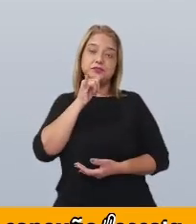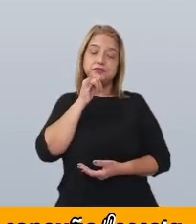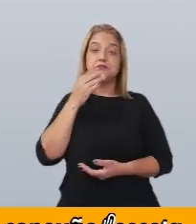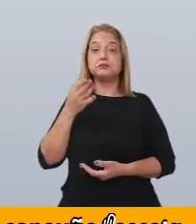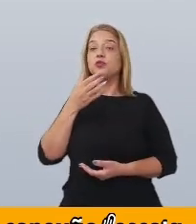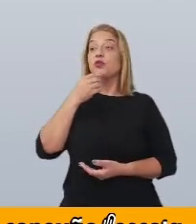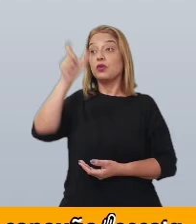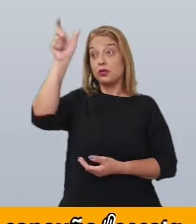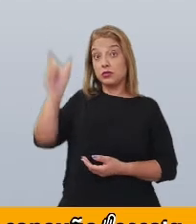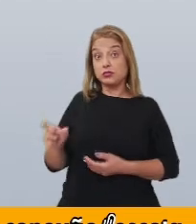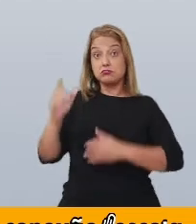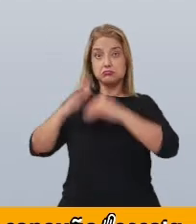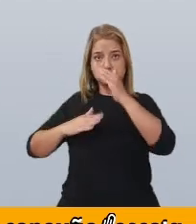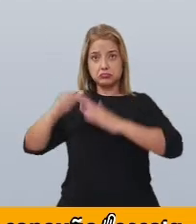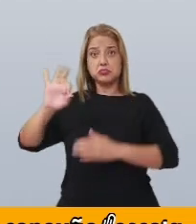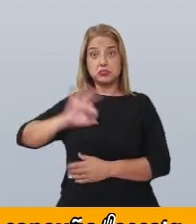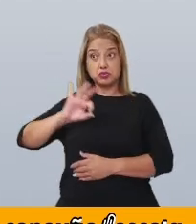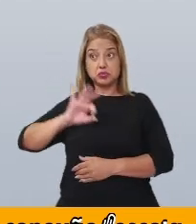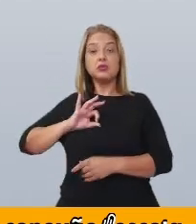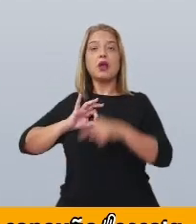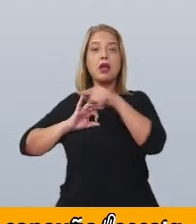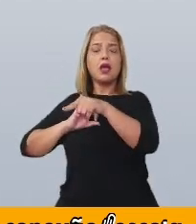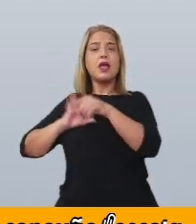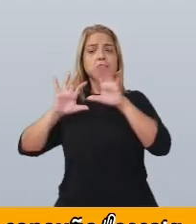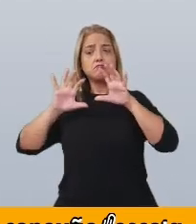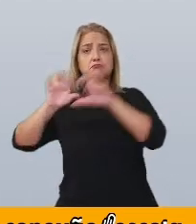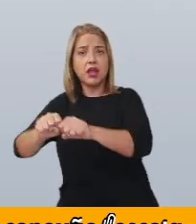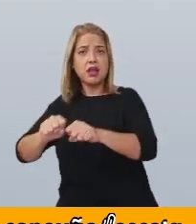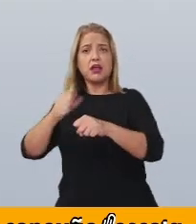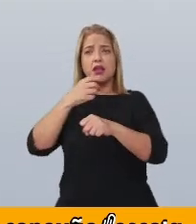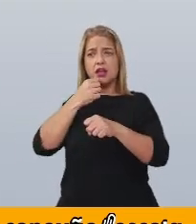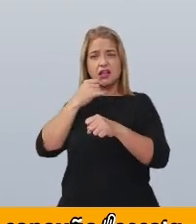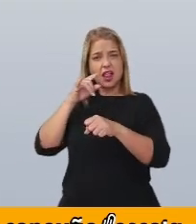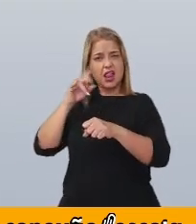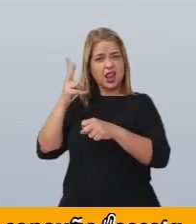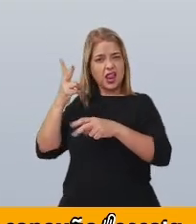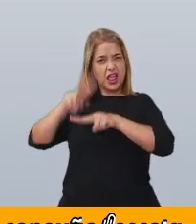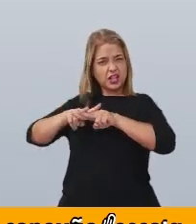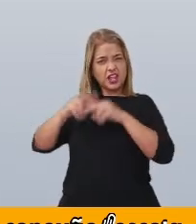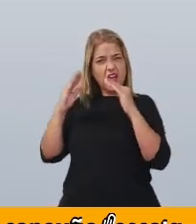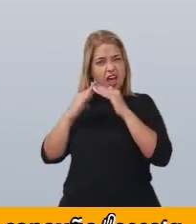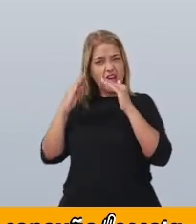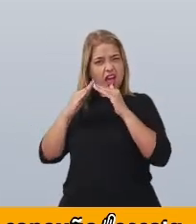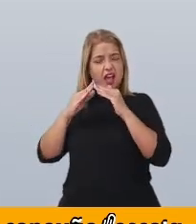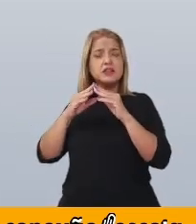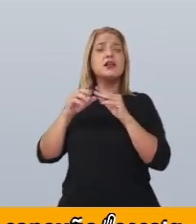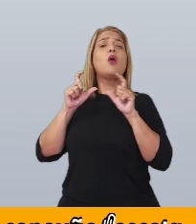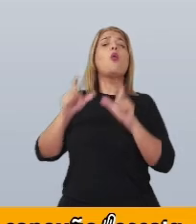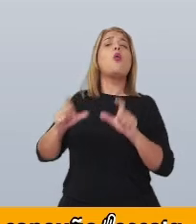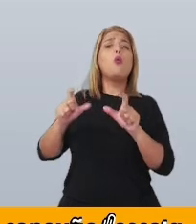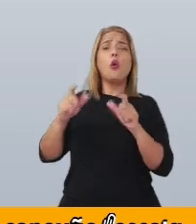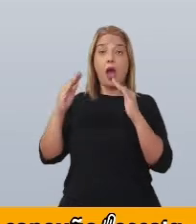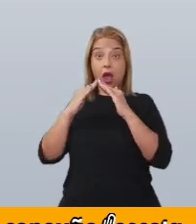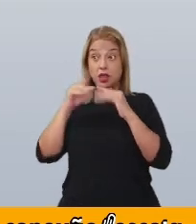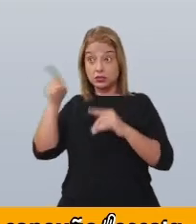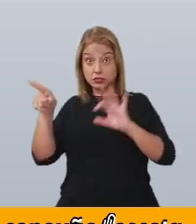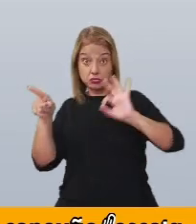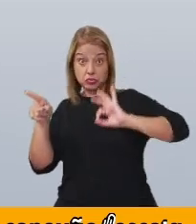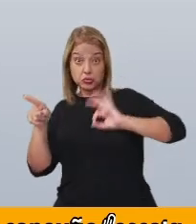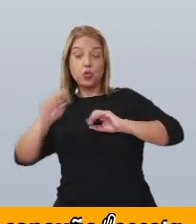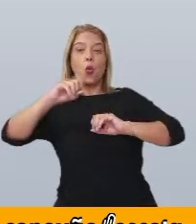policial deteve o assaltante em sua casa. Espera aí, na casa do assaltante ou na casa do